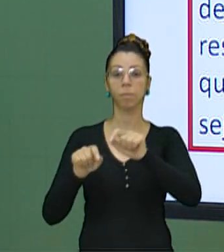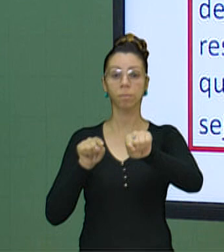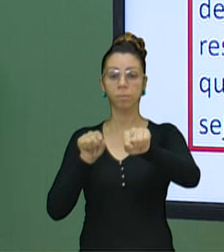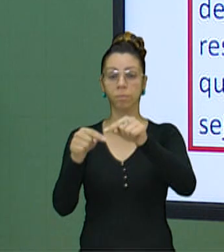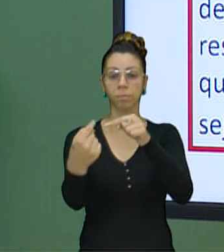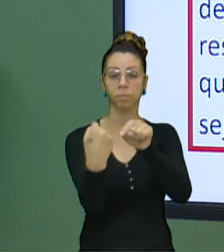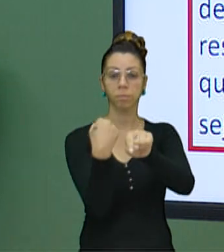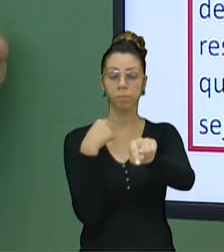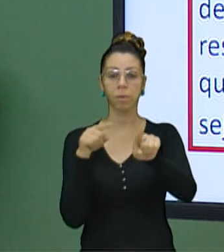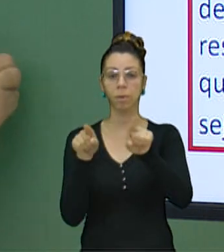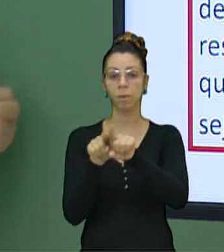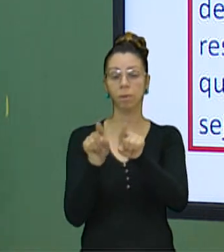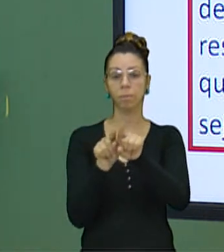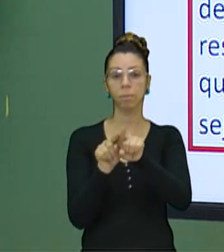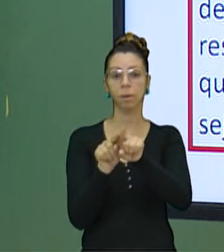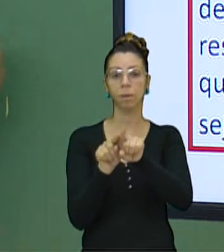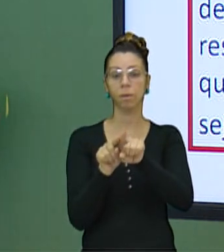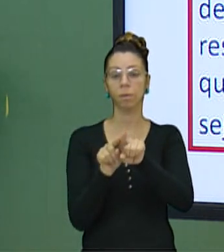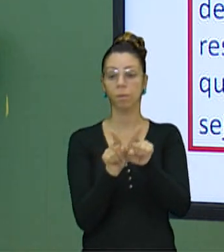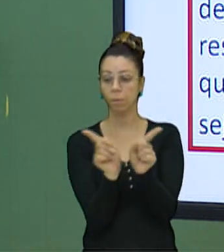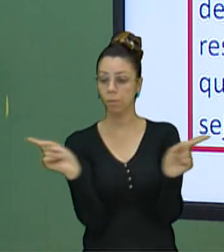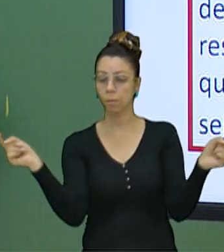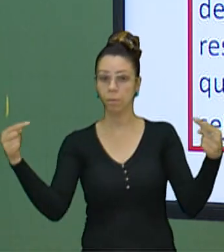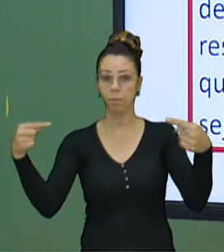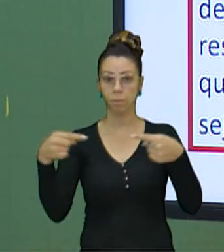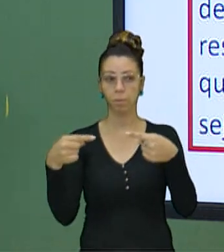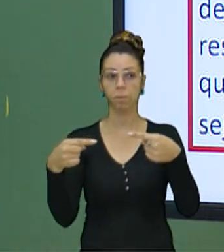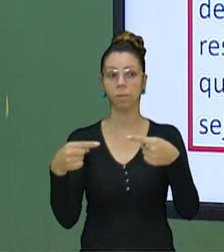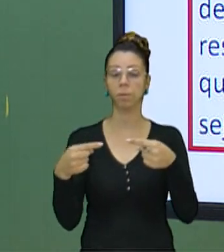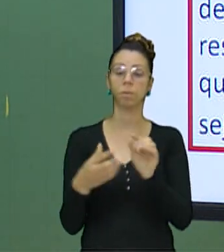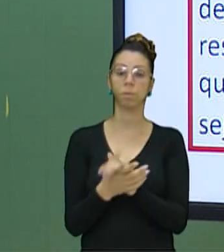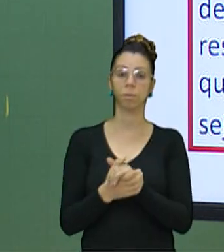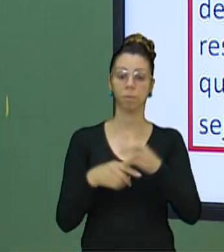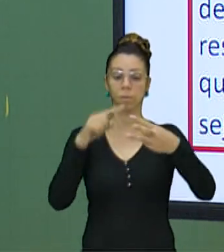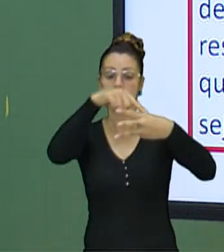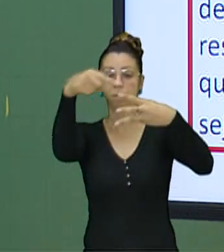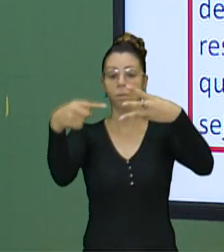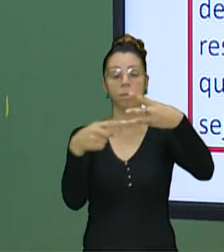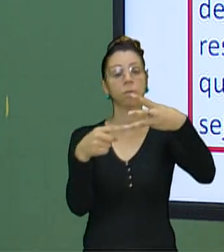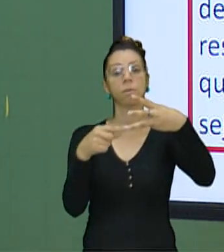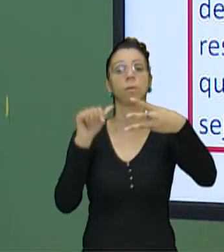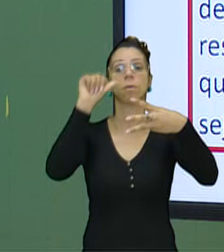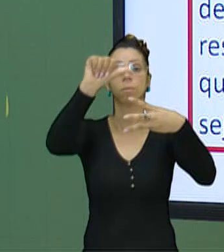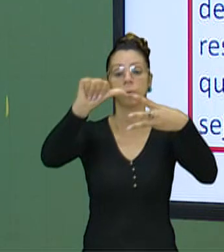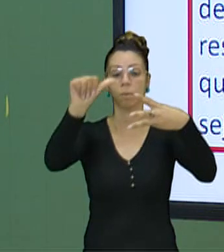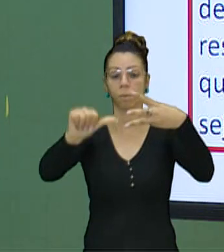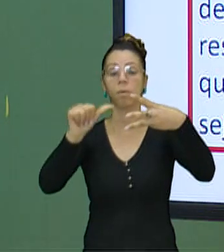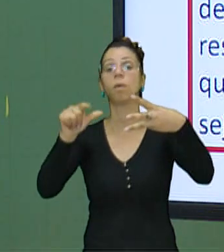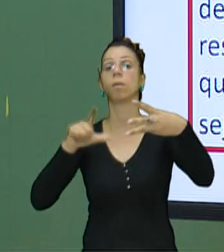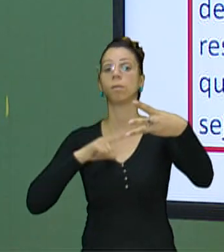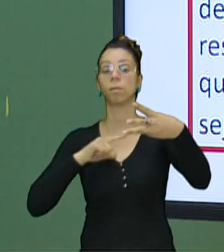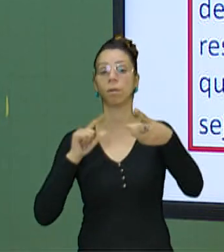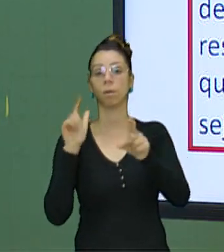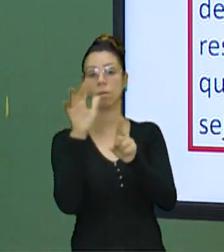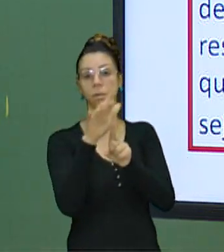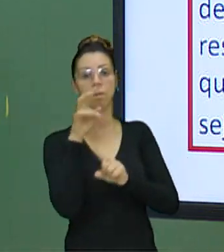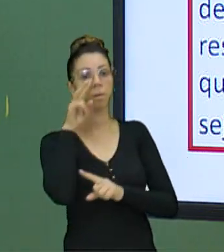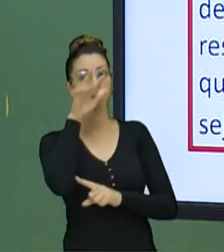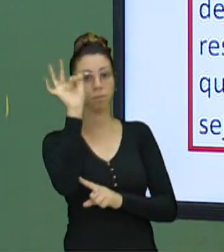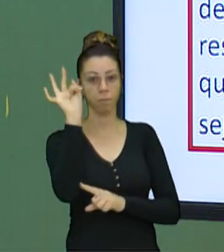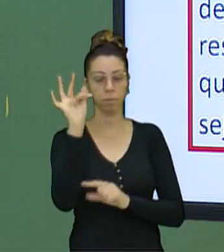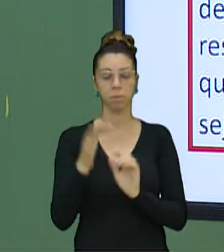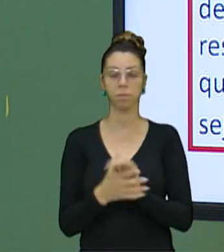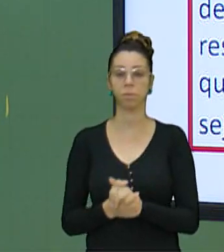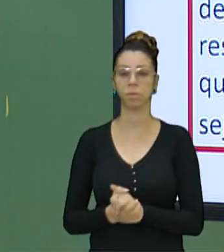direção e no seu sentido. Mudou um desses três, existe a atuação de uma força, certo?